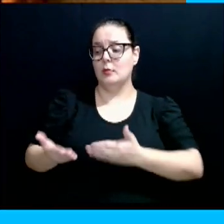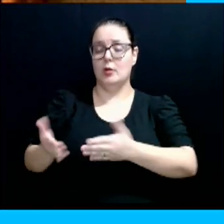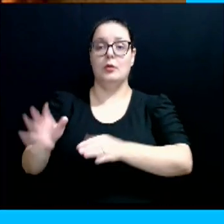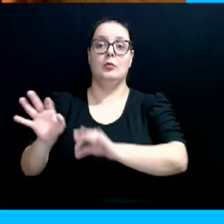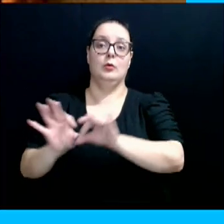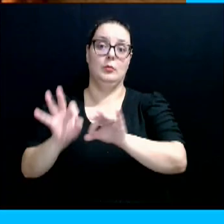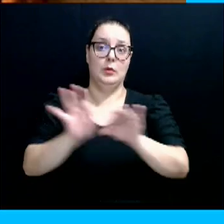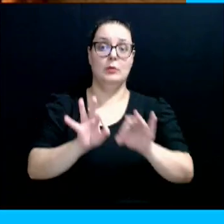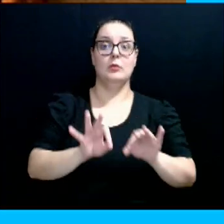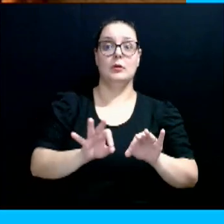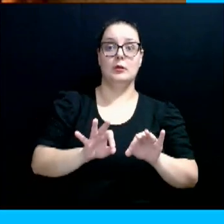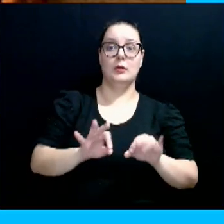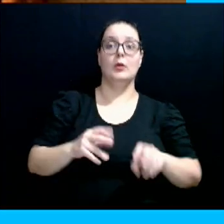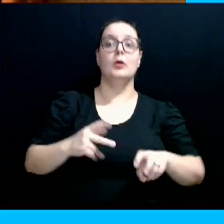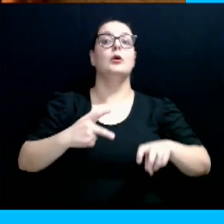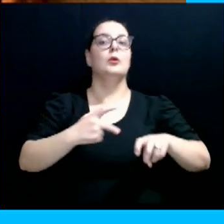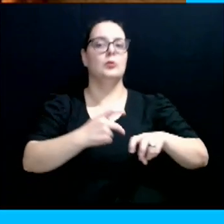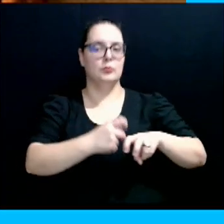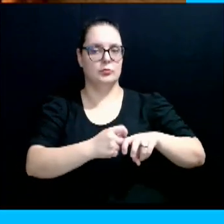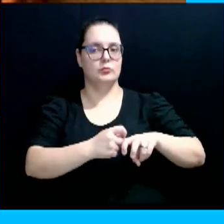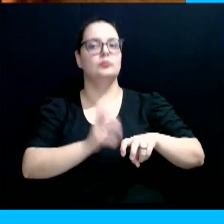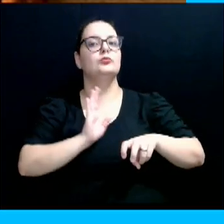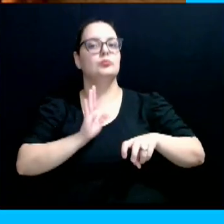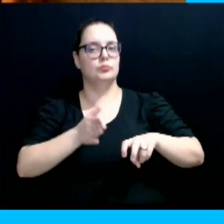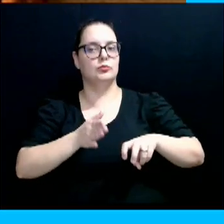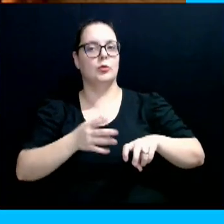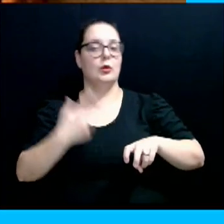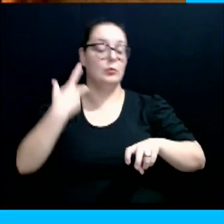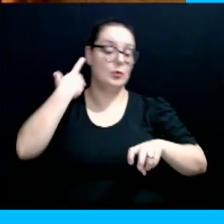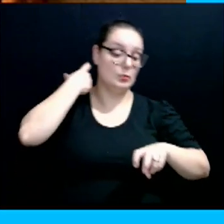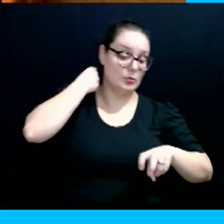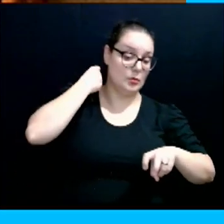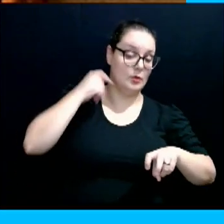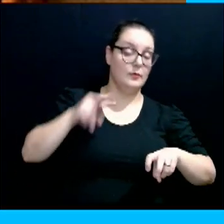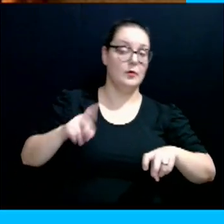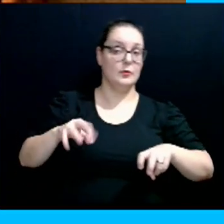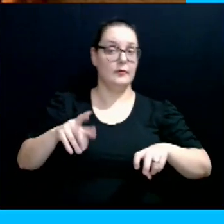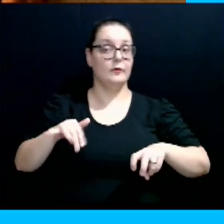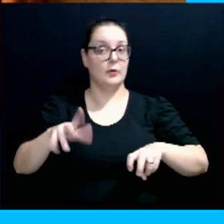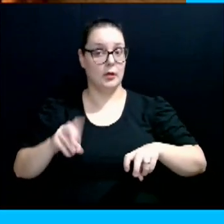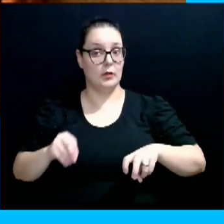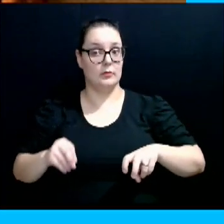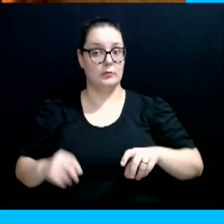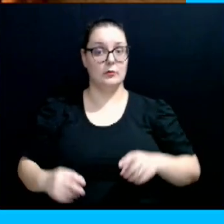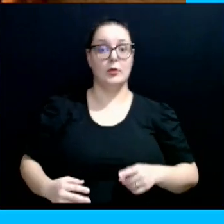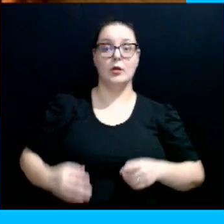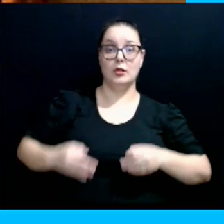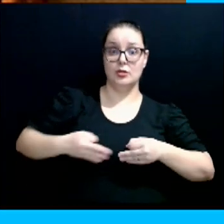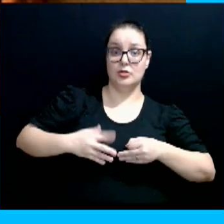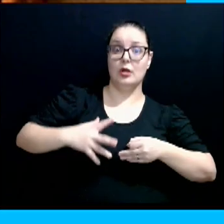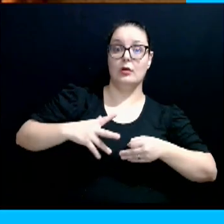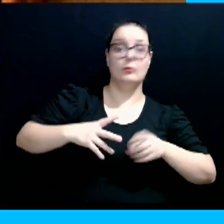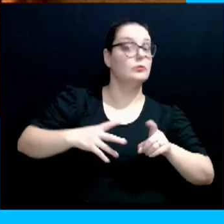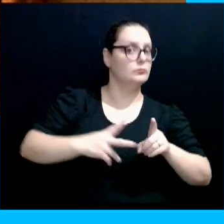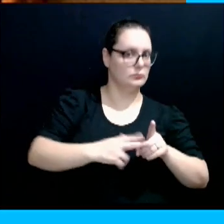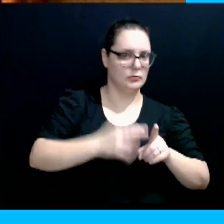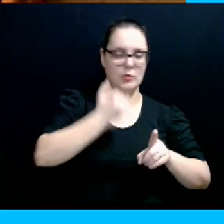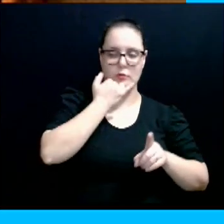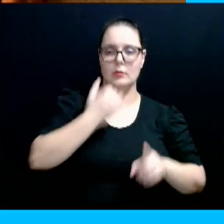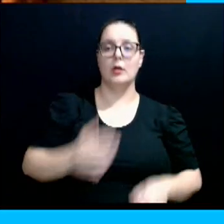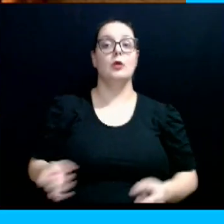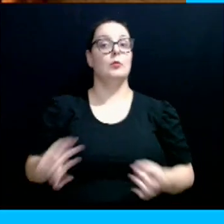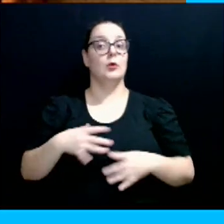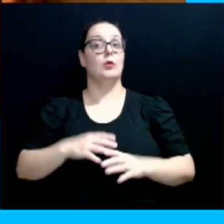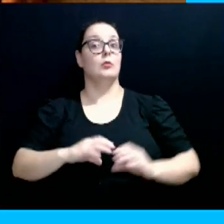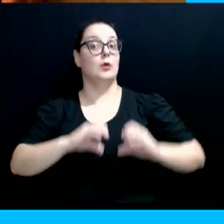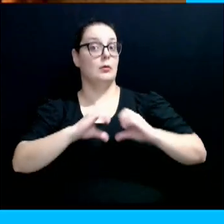Tá vacinado, vermifugado, microchipado, castrado e o melhor, pronto para ser amado. O Léo é um amor, mas tem